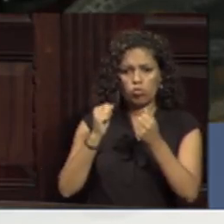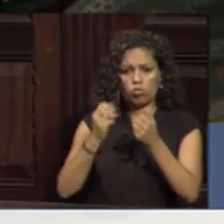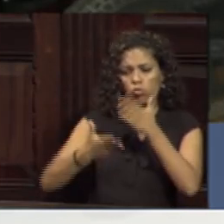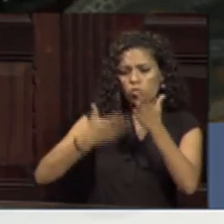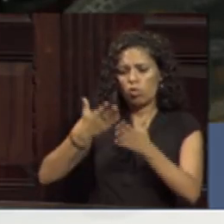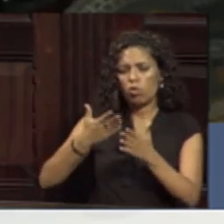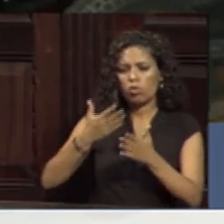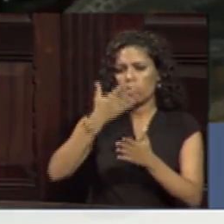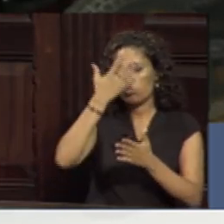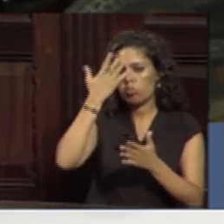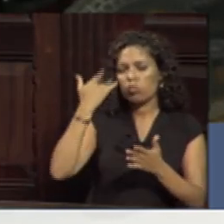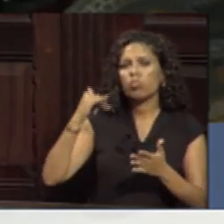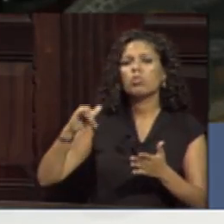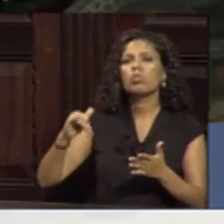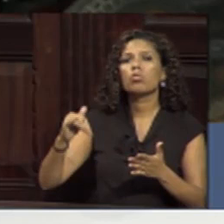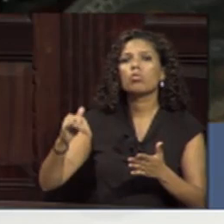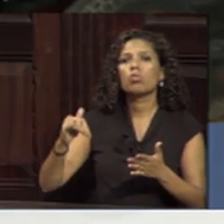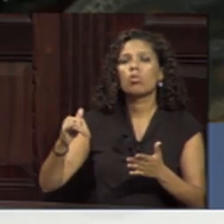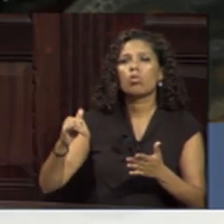vamos ser considerados párias,